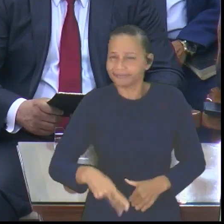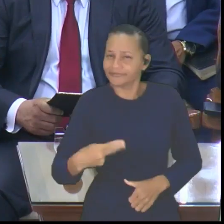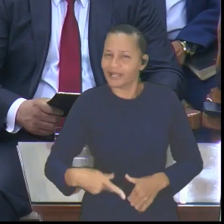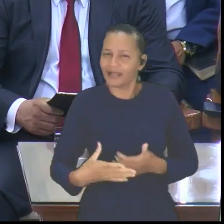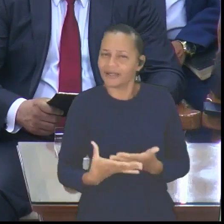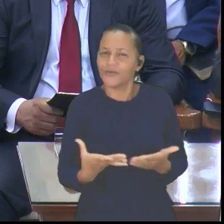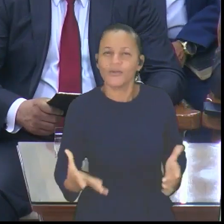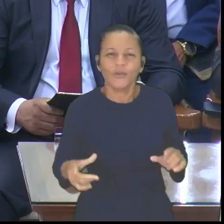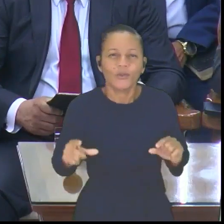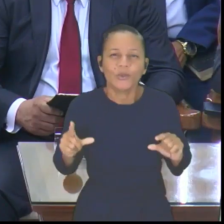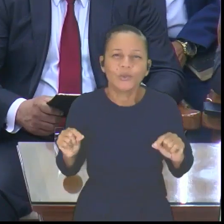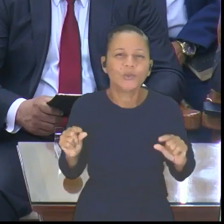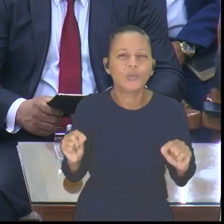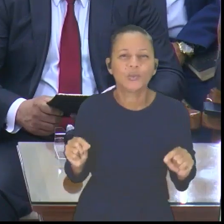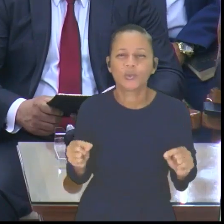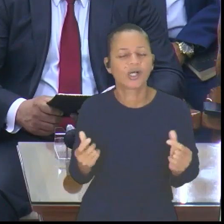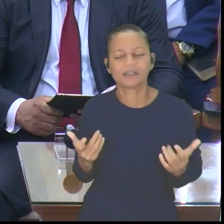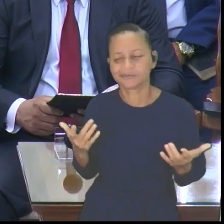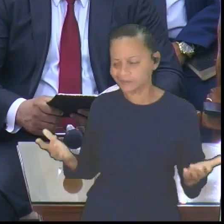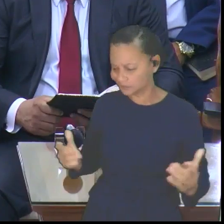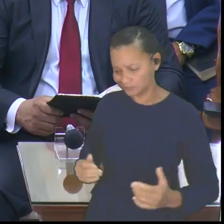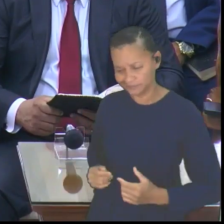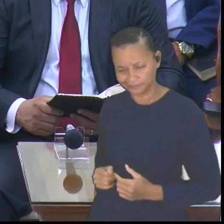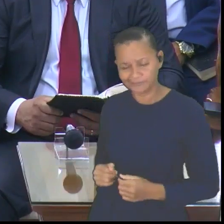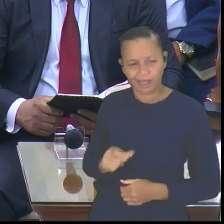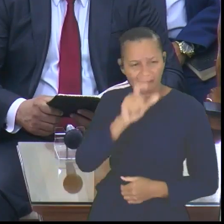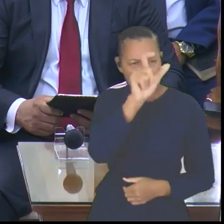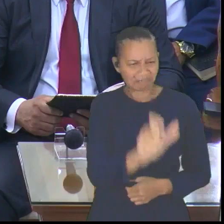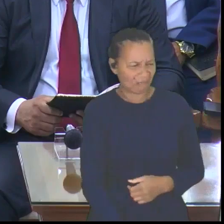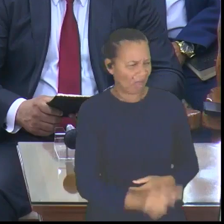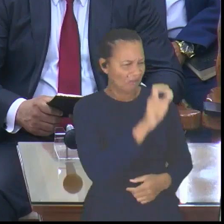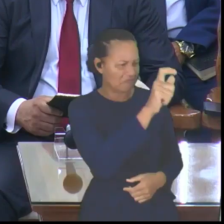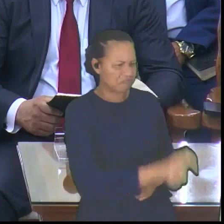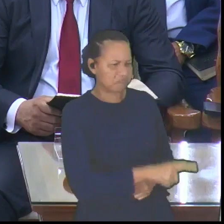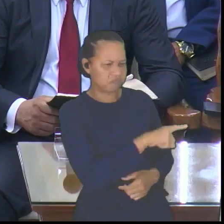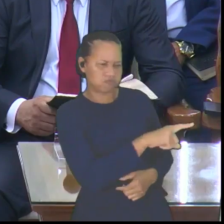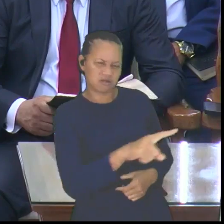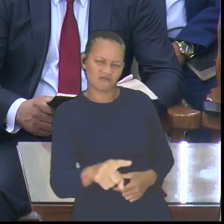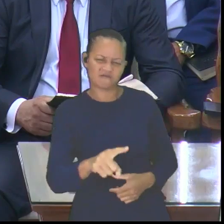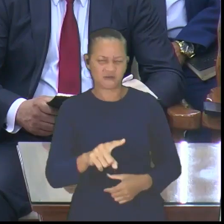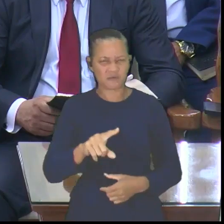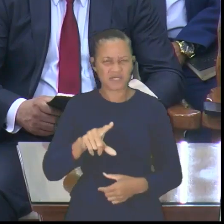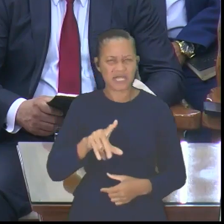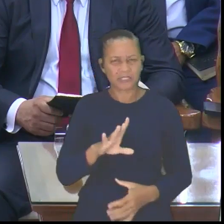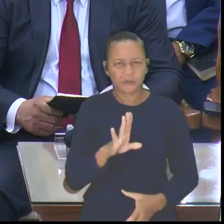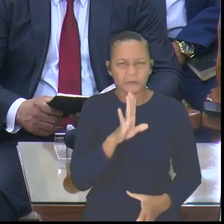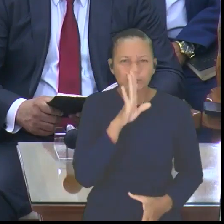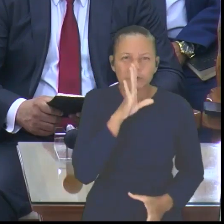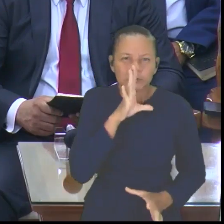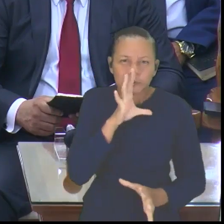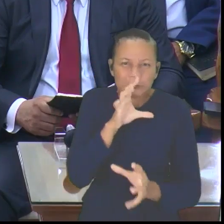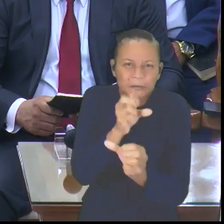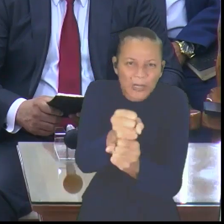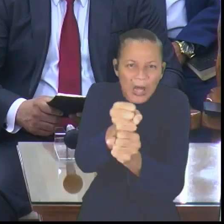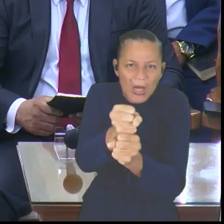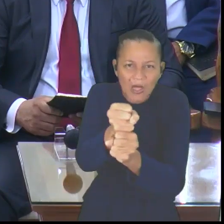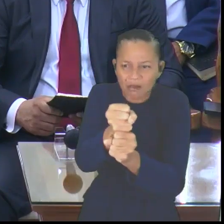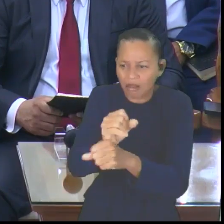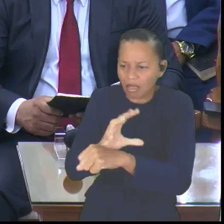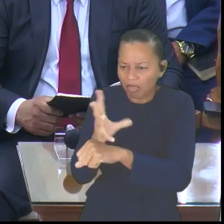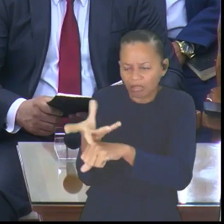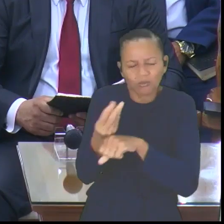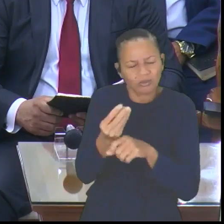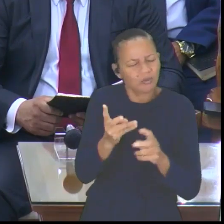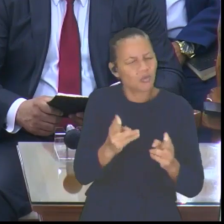colocando, que os planos dos homens é calar a igreja de Deus. Os planos dos homens, assim